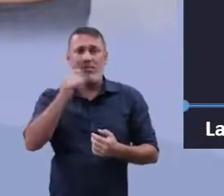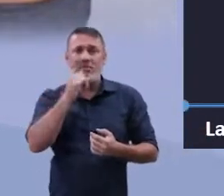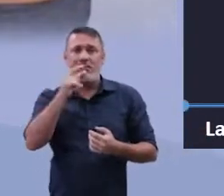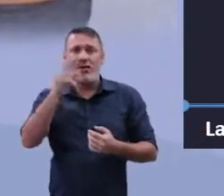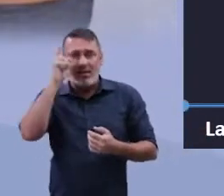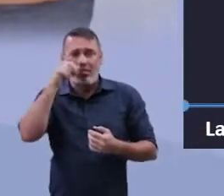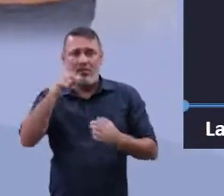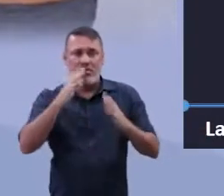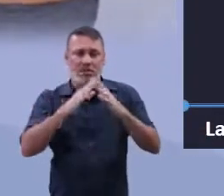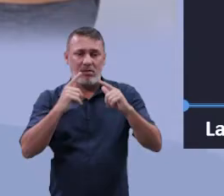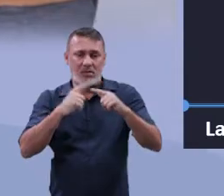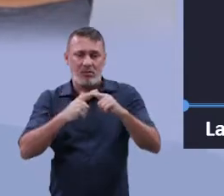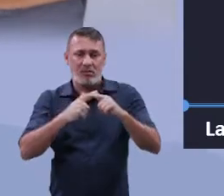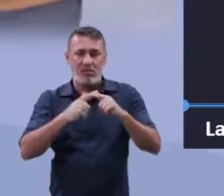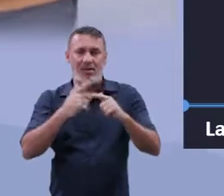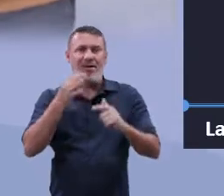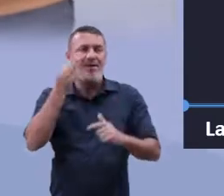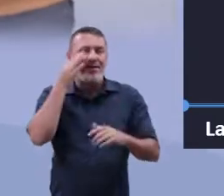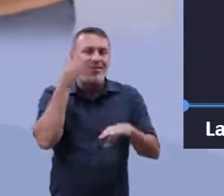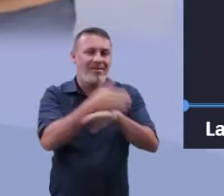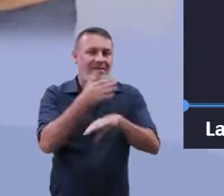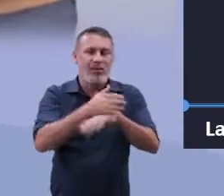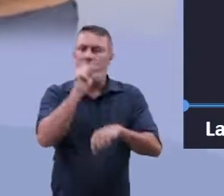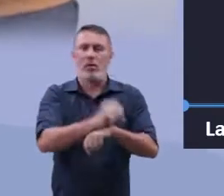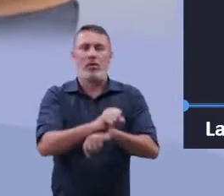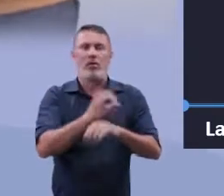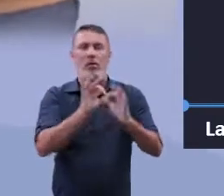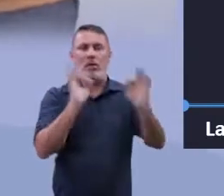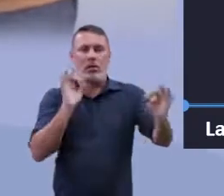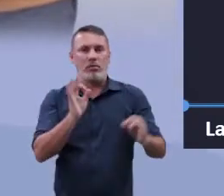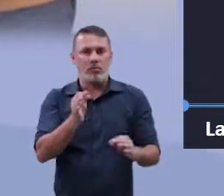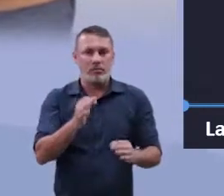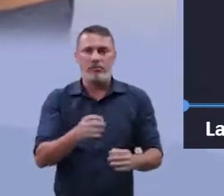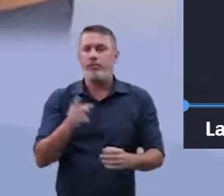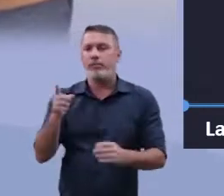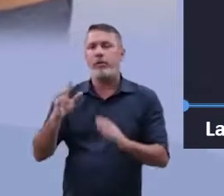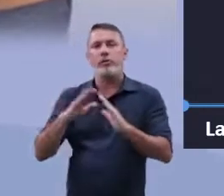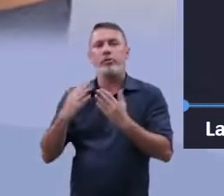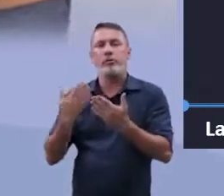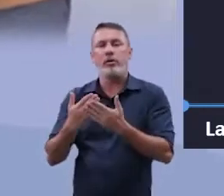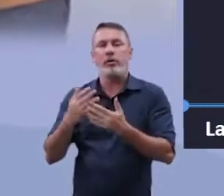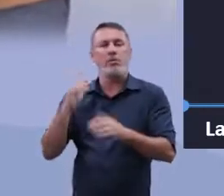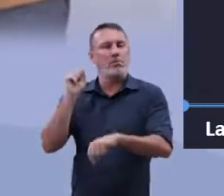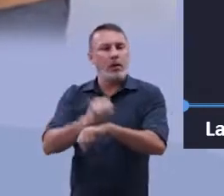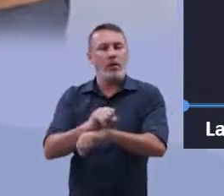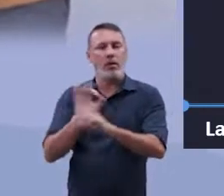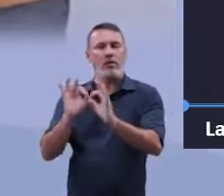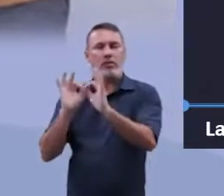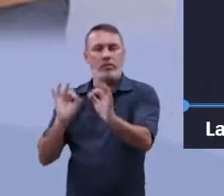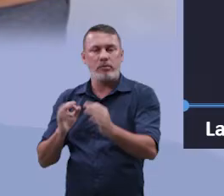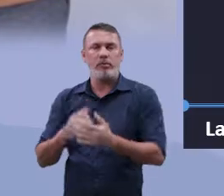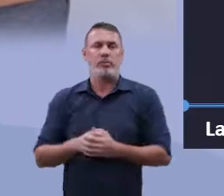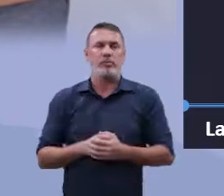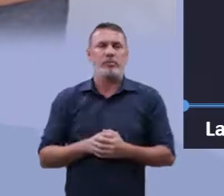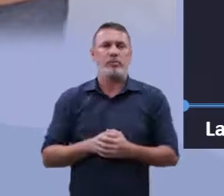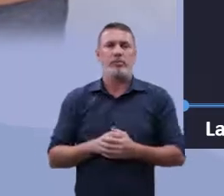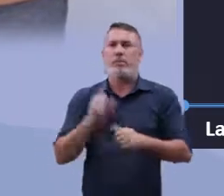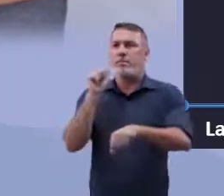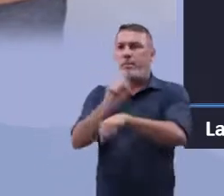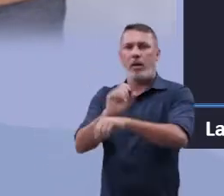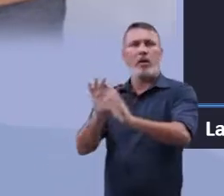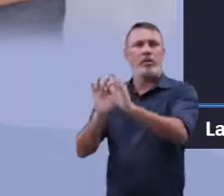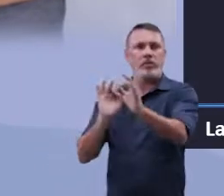tinha culto presencial, você começou a ter culto online. Se sua escola você nunca ia imaginar que teria uma educação à distância, você começou a